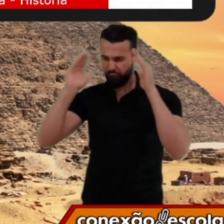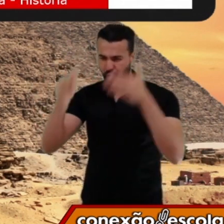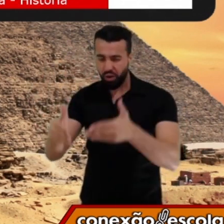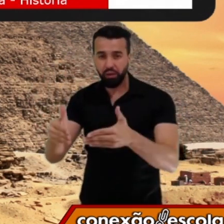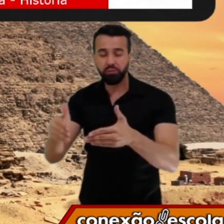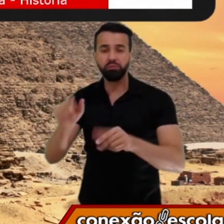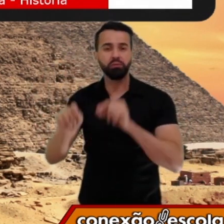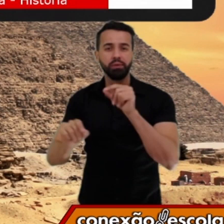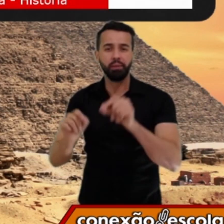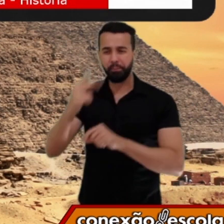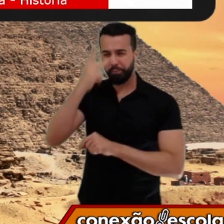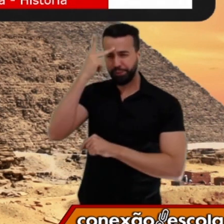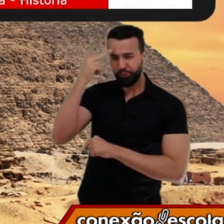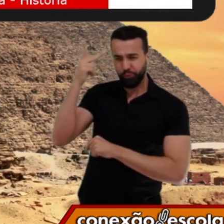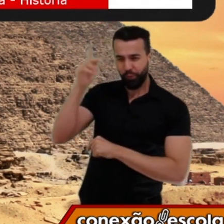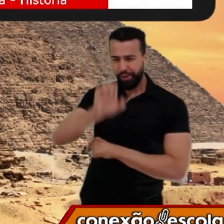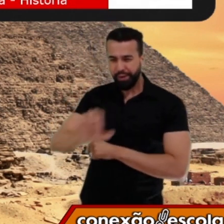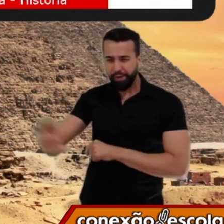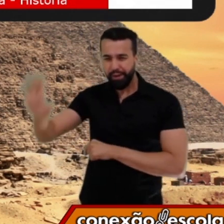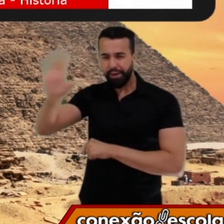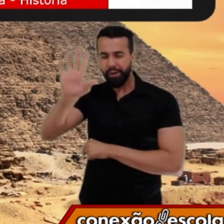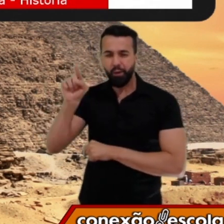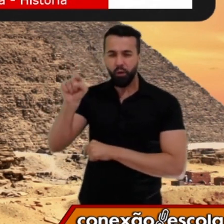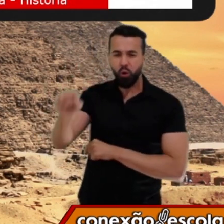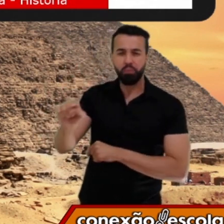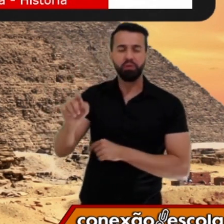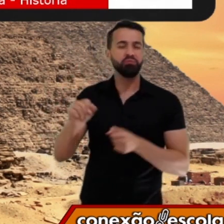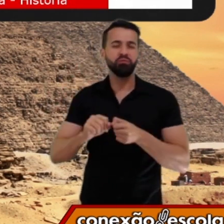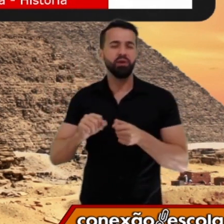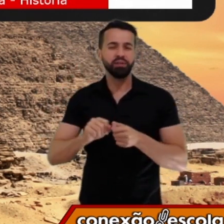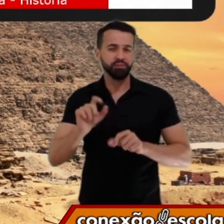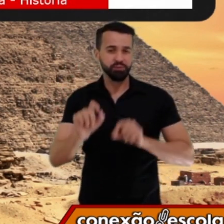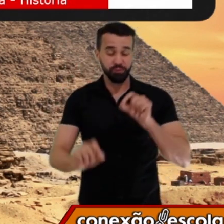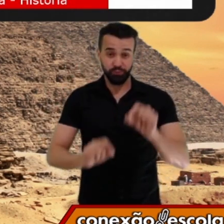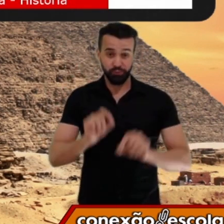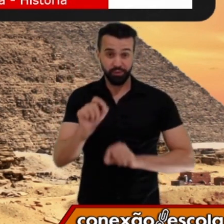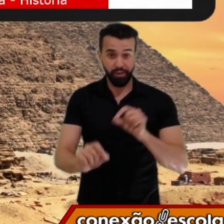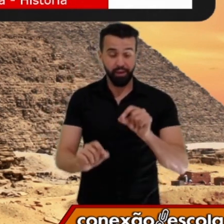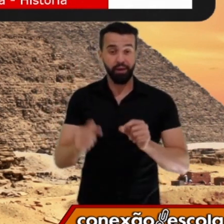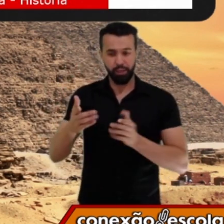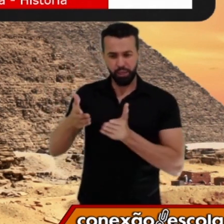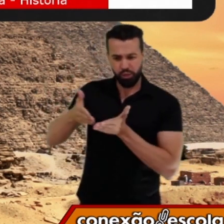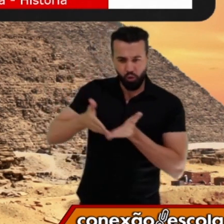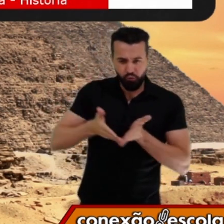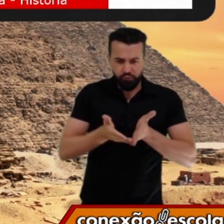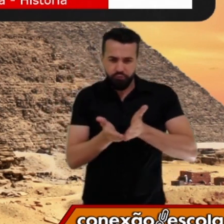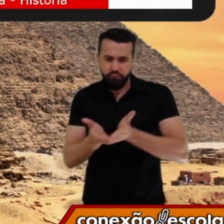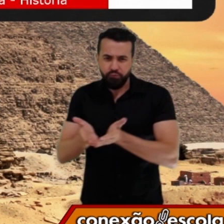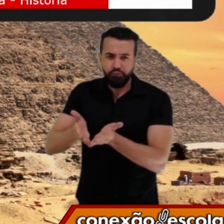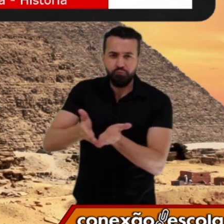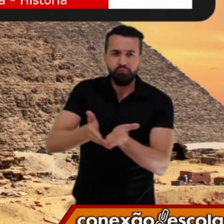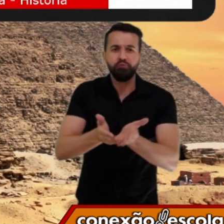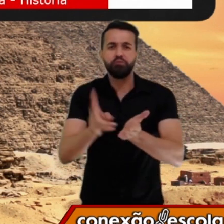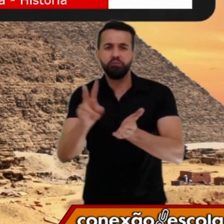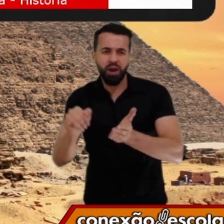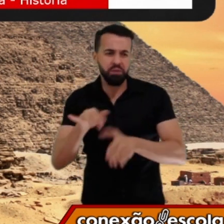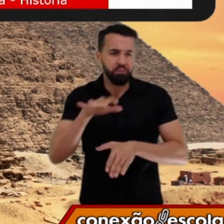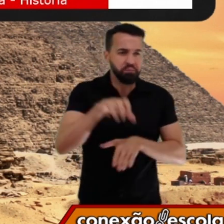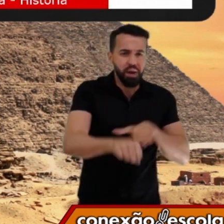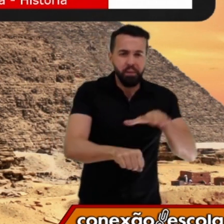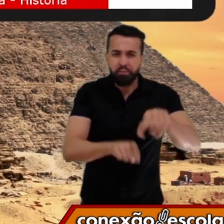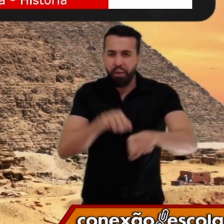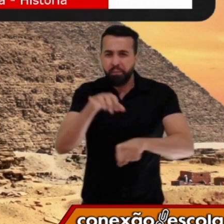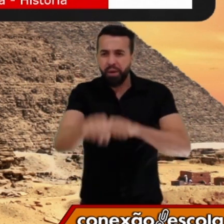quê? Eles vão lançar, na época das grandes navegações, a explorar, a conhecer e a dominar